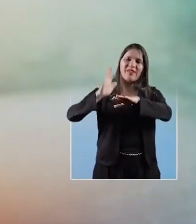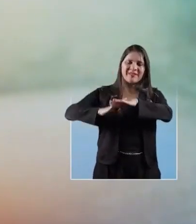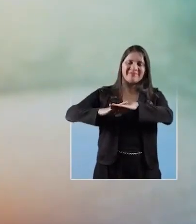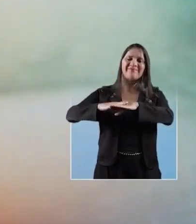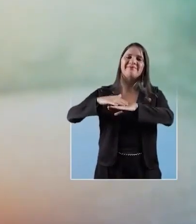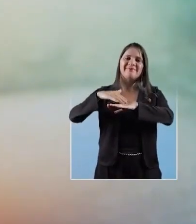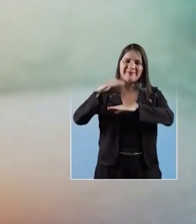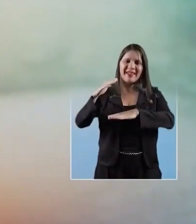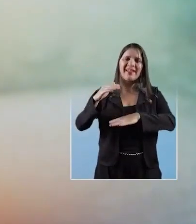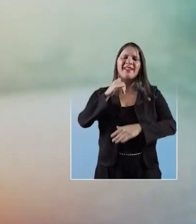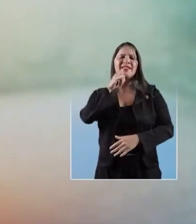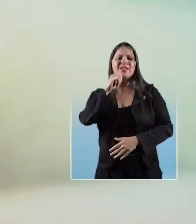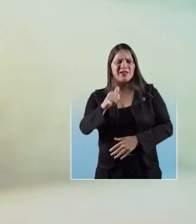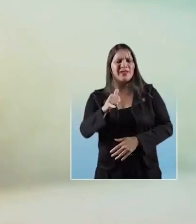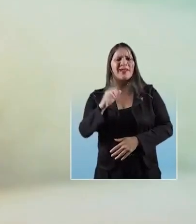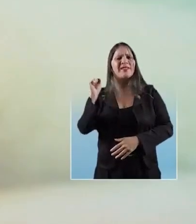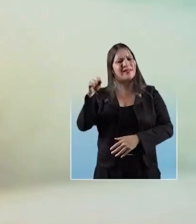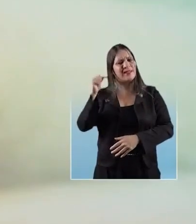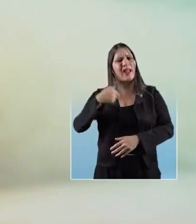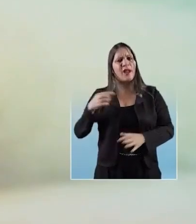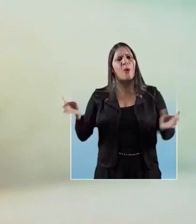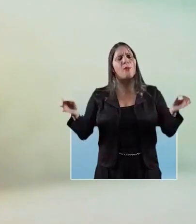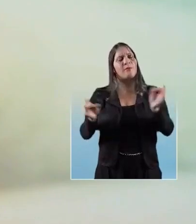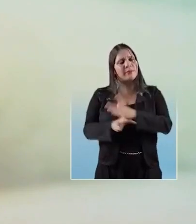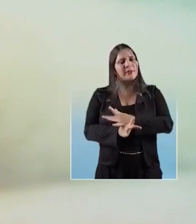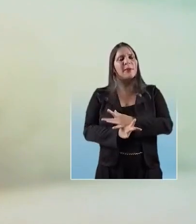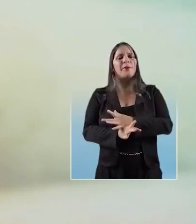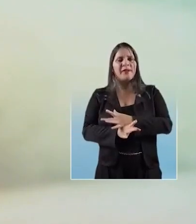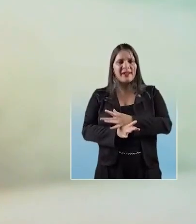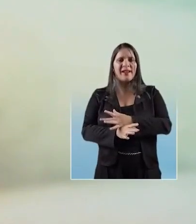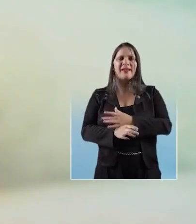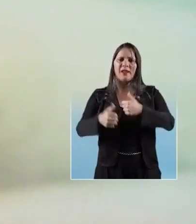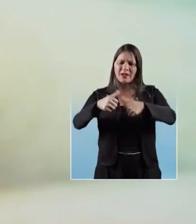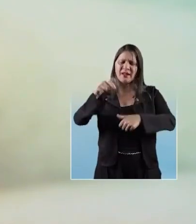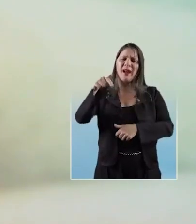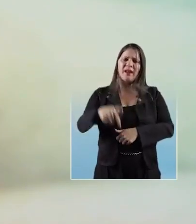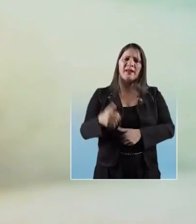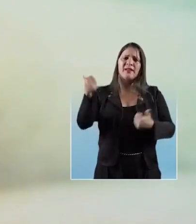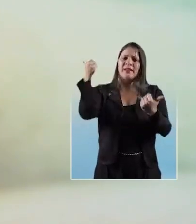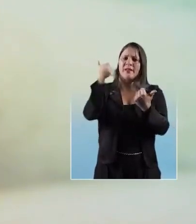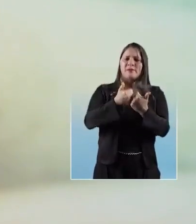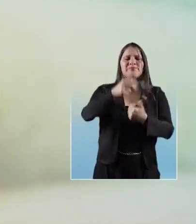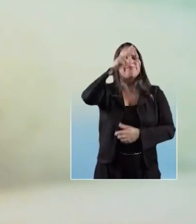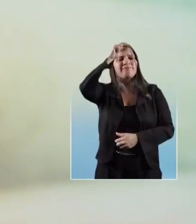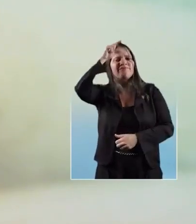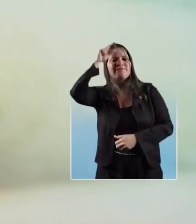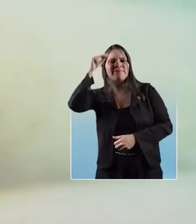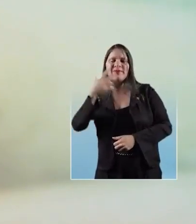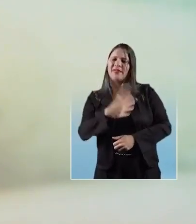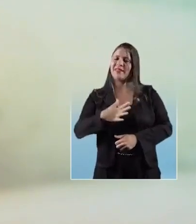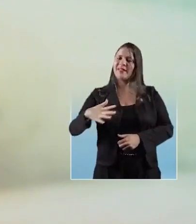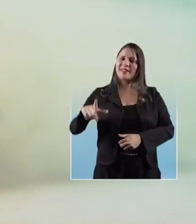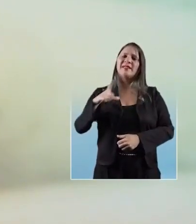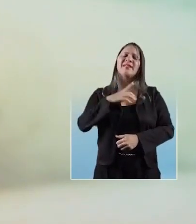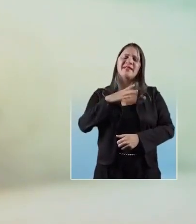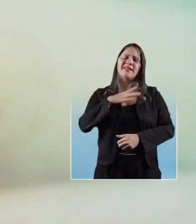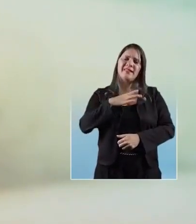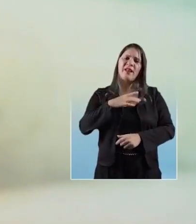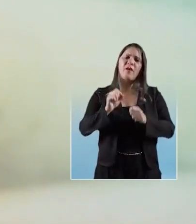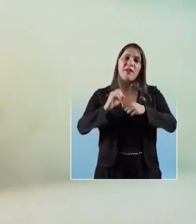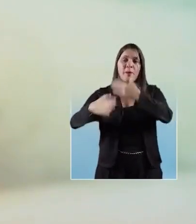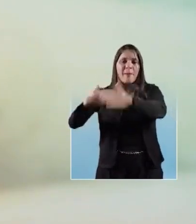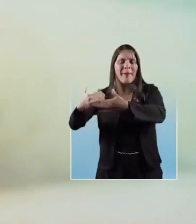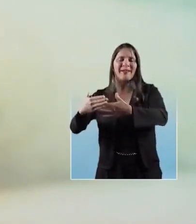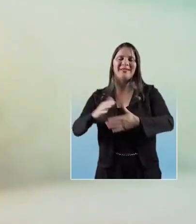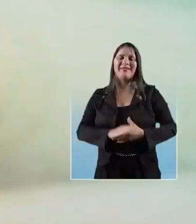fortaleça ainda mais e diga, sim, eu estou preparada para estar como vice-prefeita da cidade de Santos